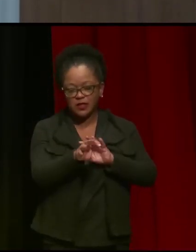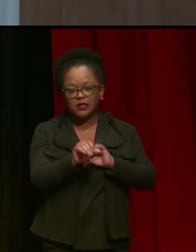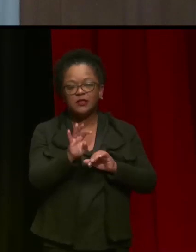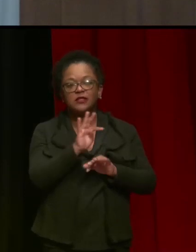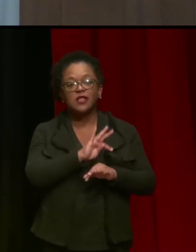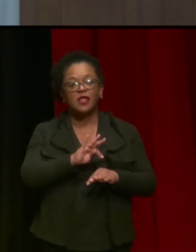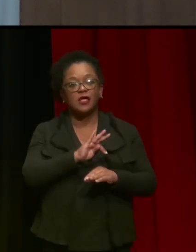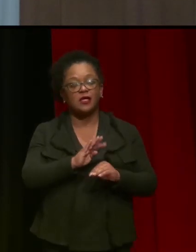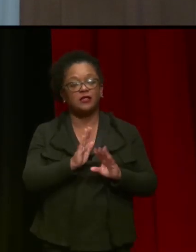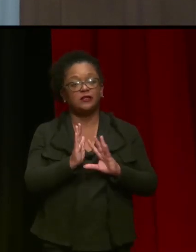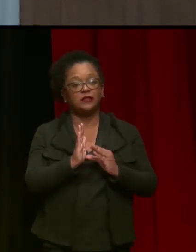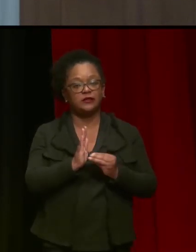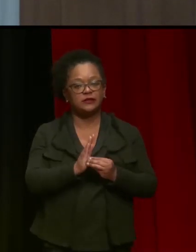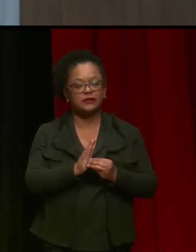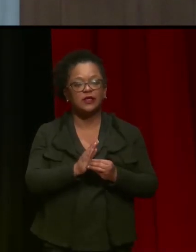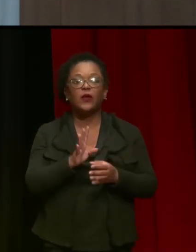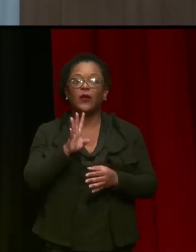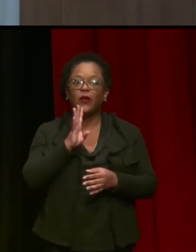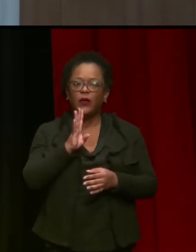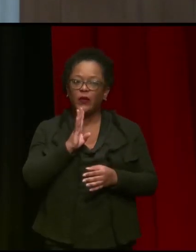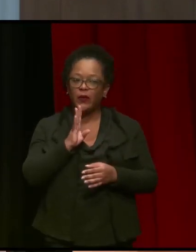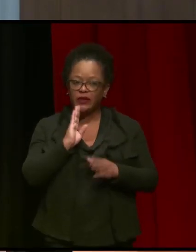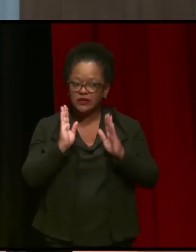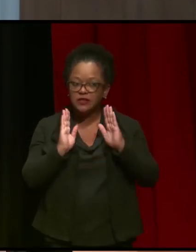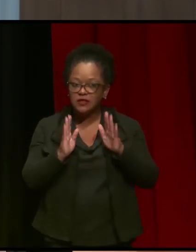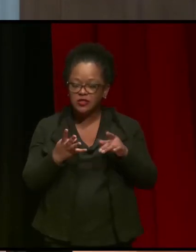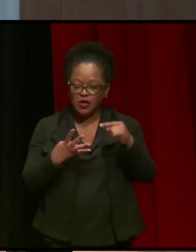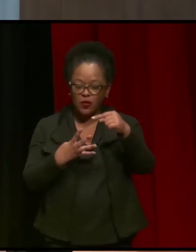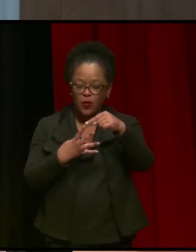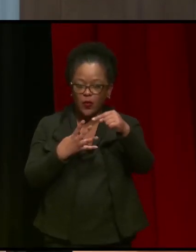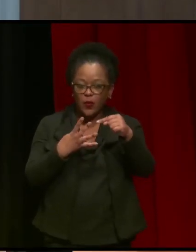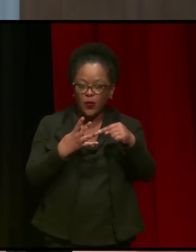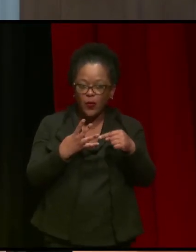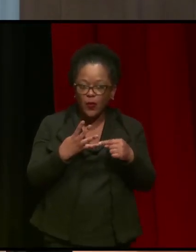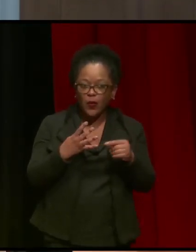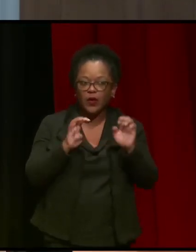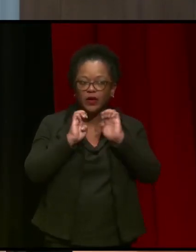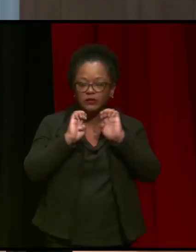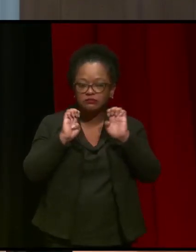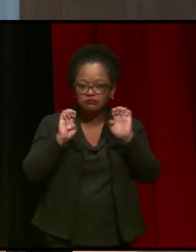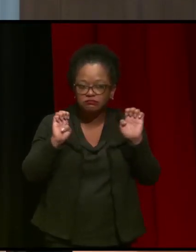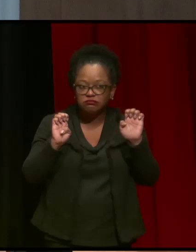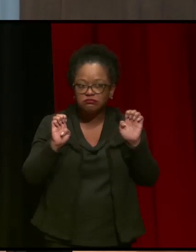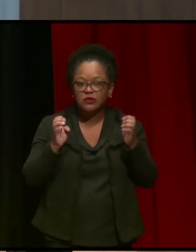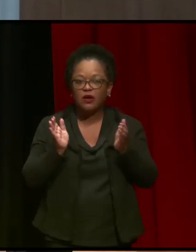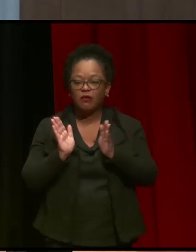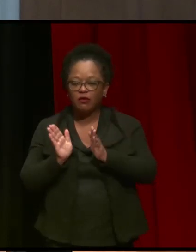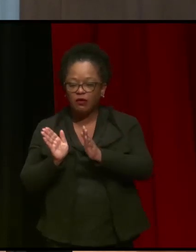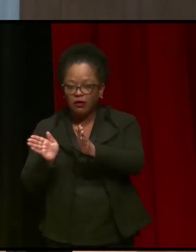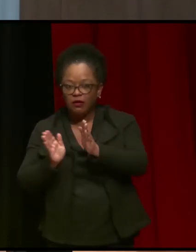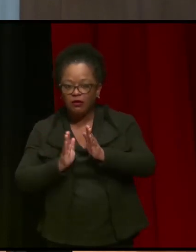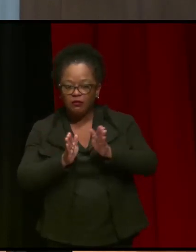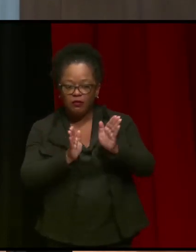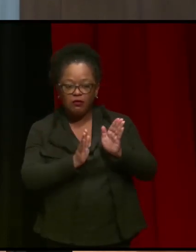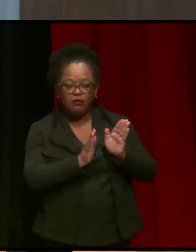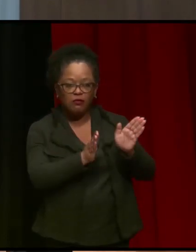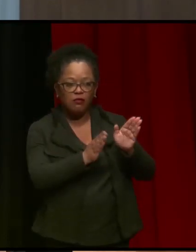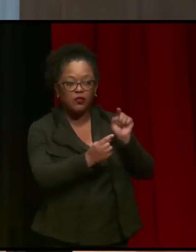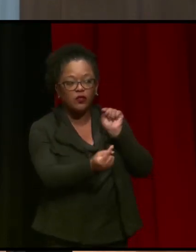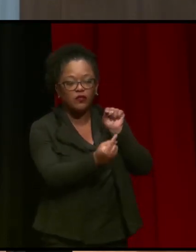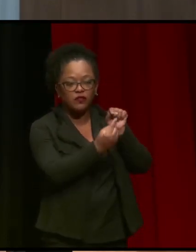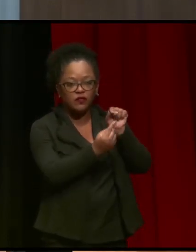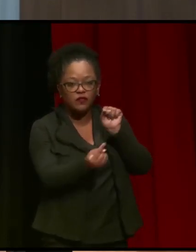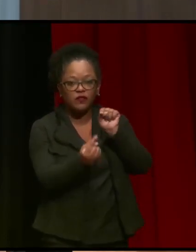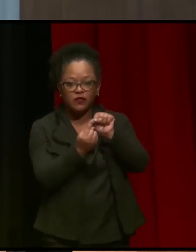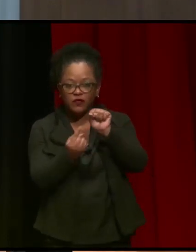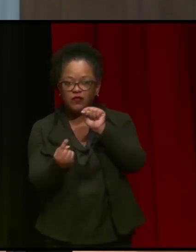sabe que nós temos 4 evangelhos. Cada evangelho ele tem uma ênfase diferente. Vocês sabiam disso? Todo mundo sabe, né? Quem tem as Bíblias de estudo, já viram